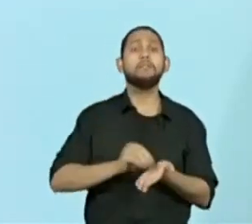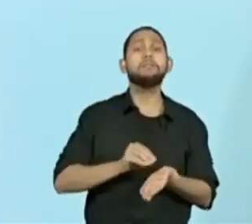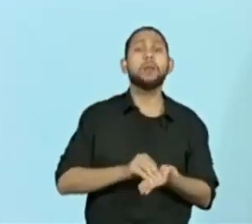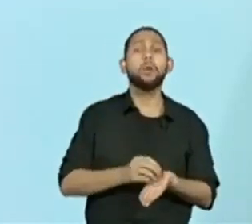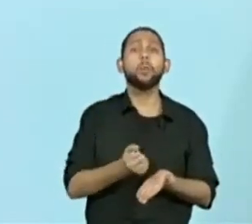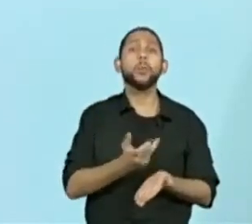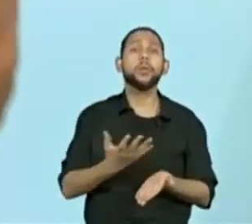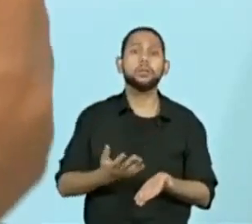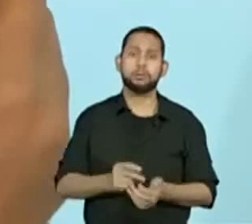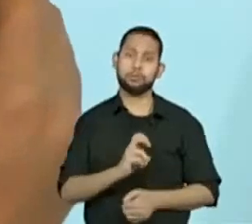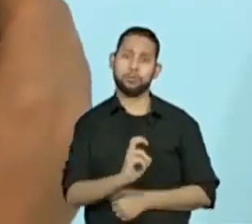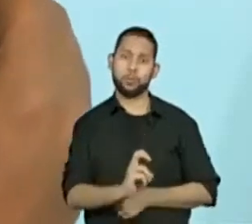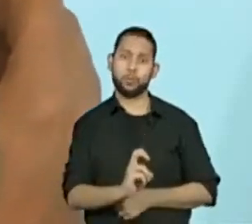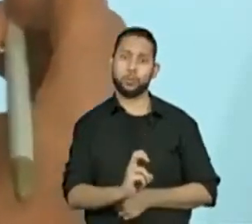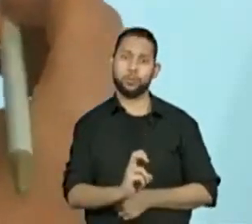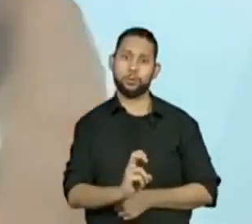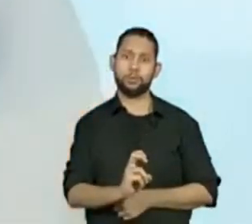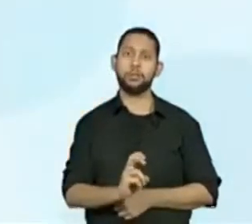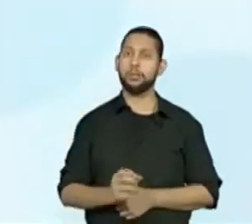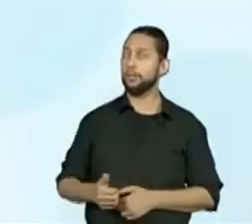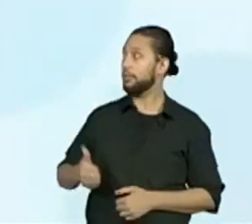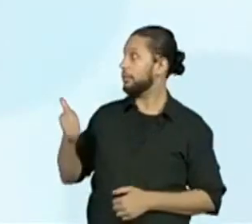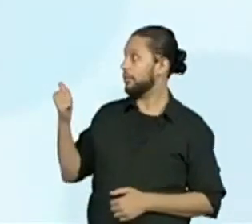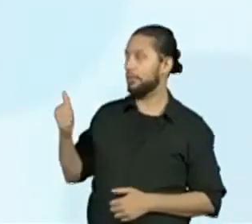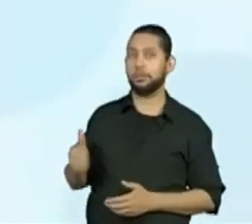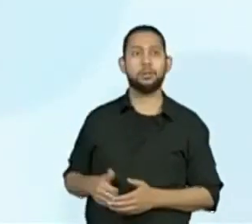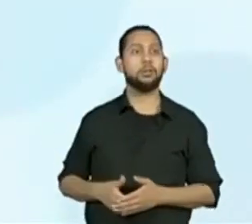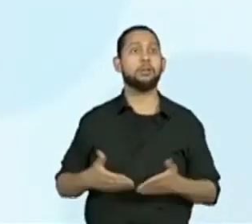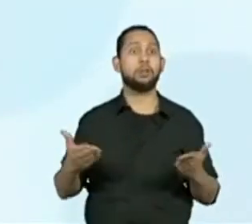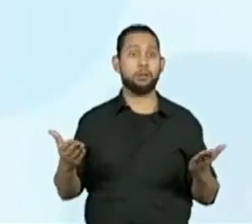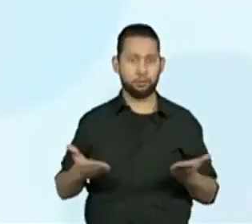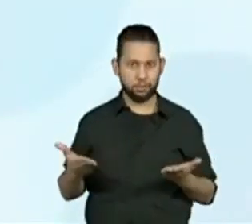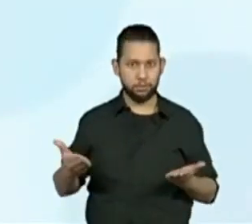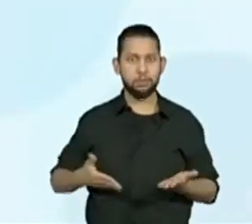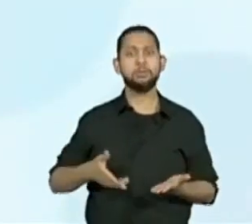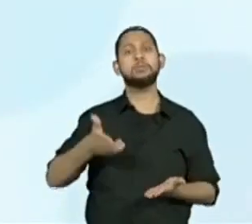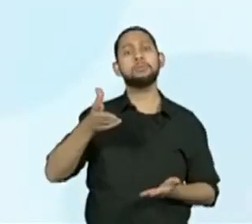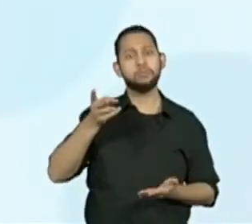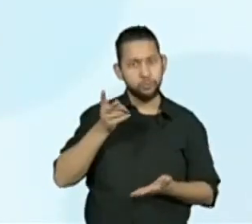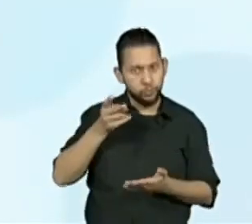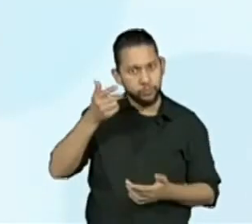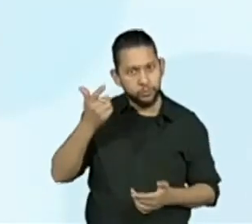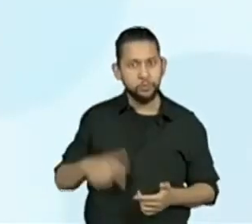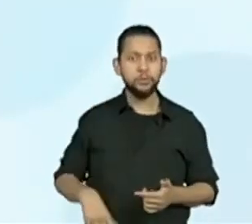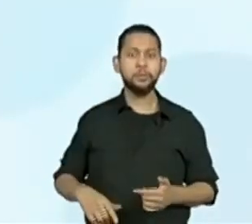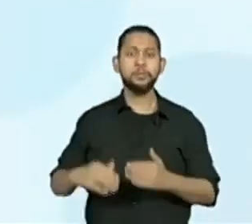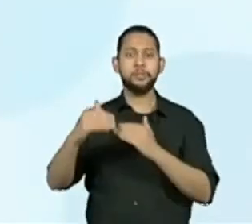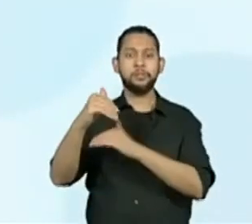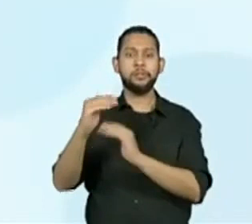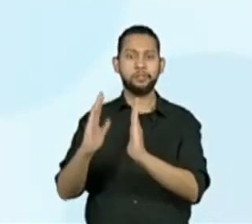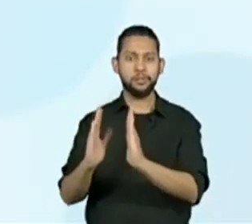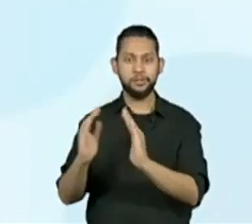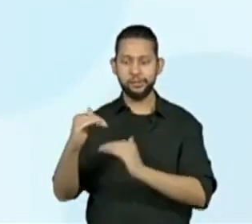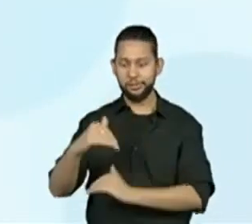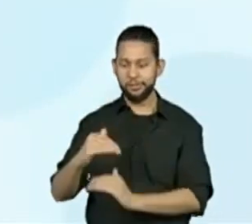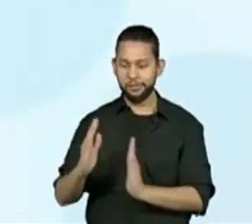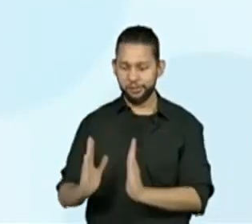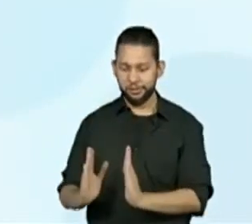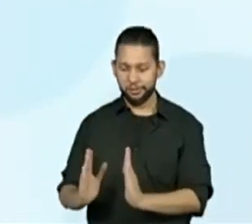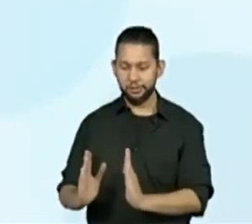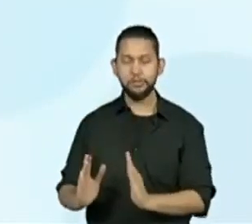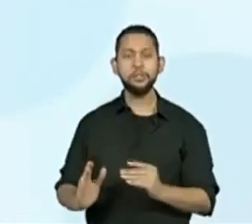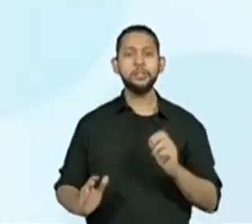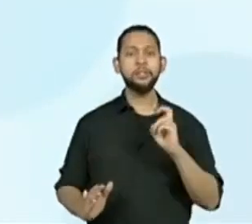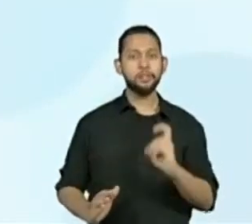e vai sobrar cinco muito bem eu vou continuar dividindo em duas